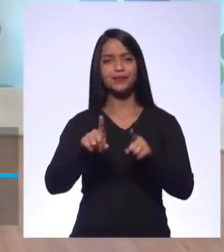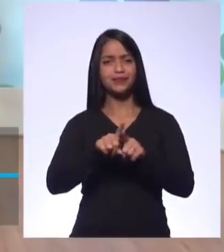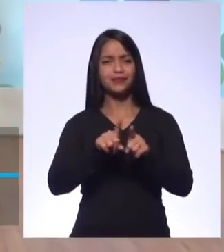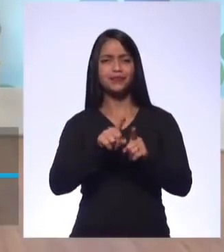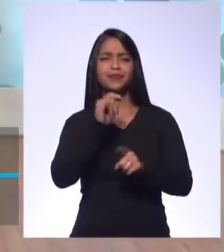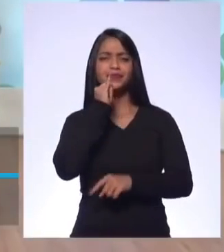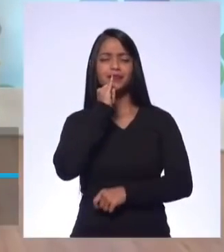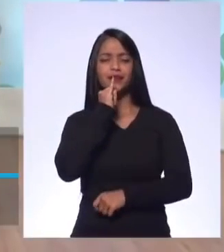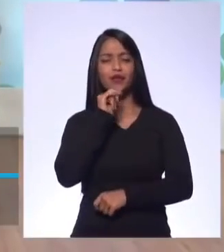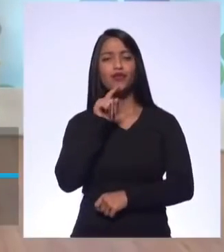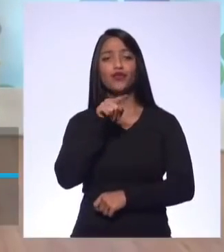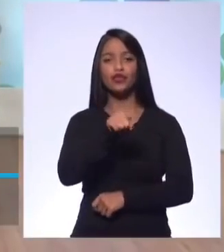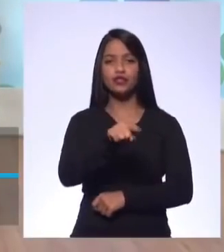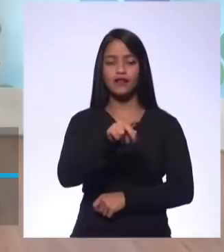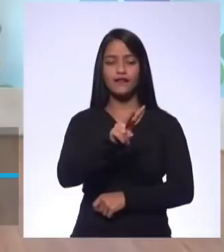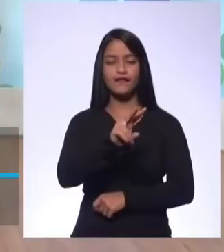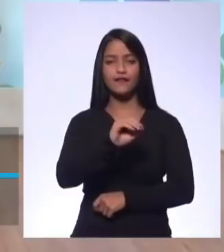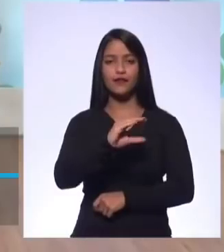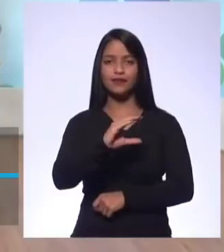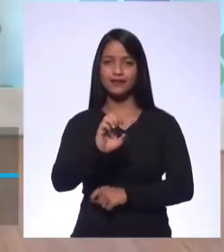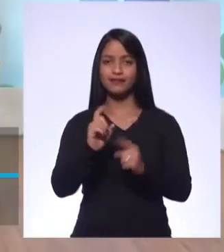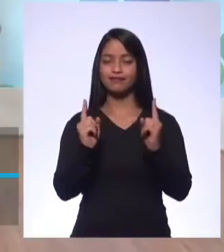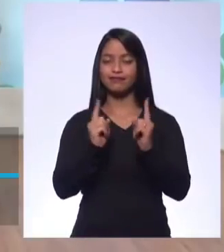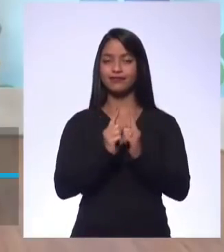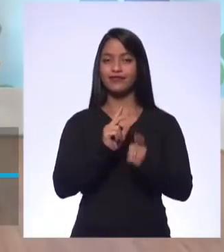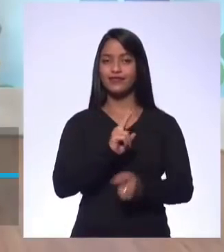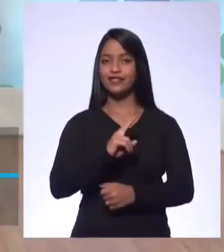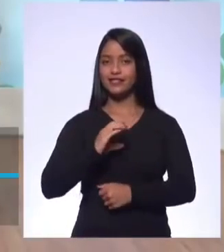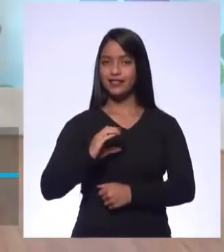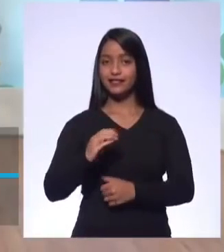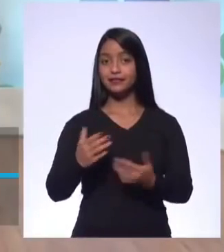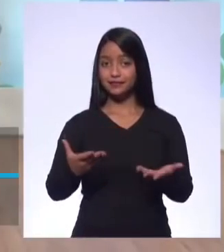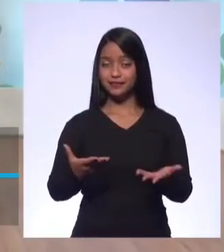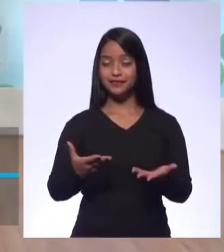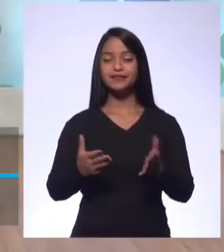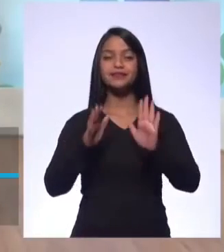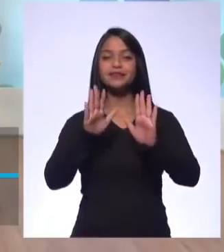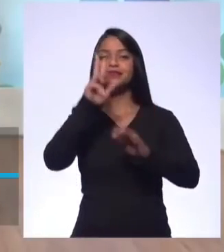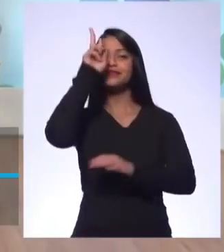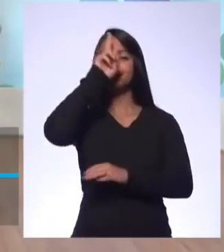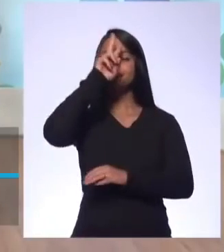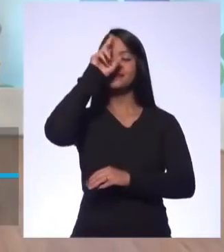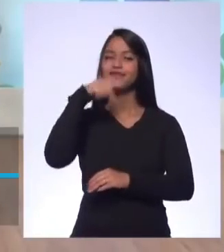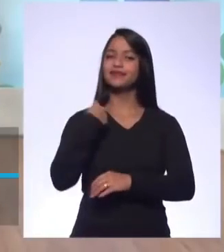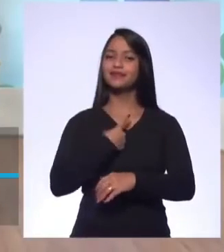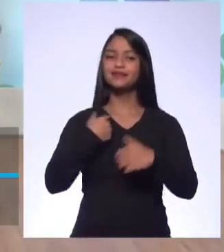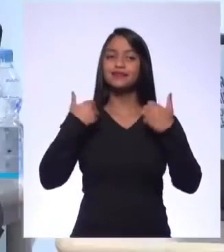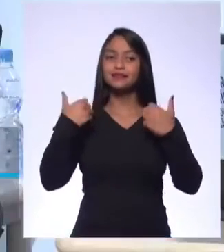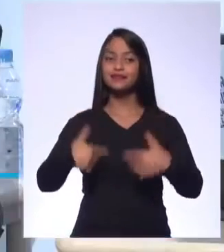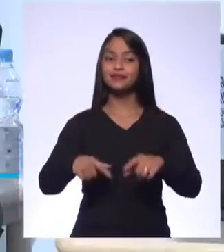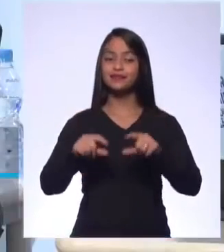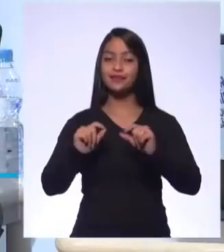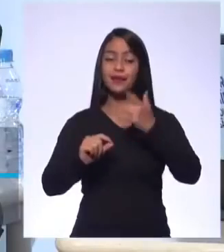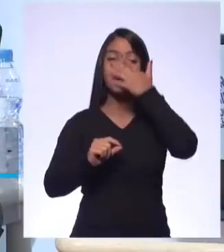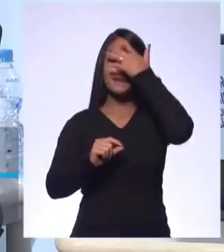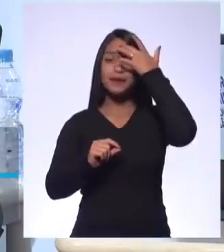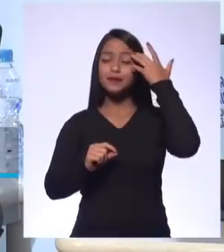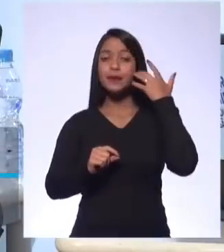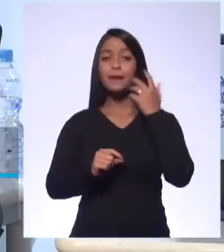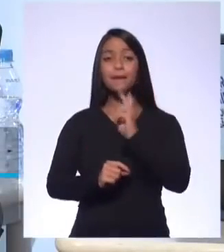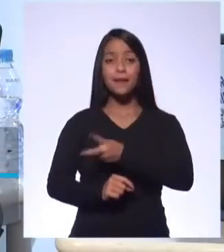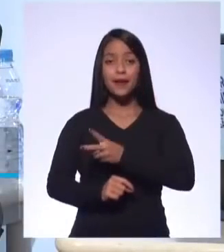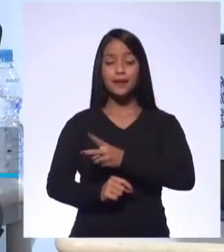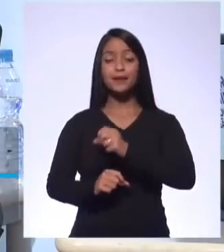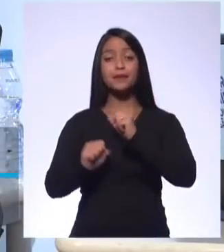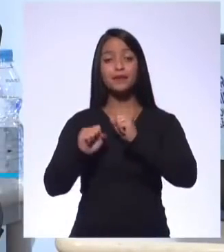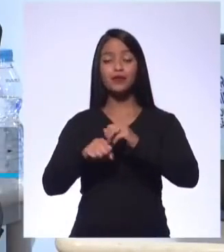na hora até de escrever, a gente abrevia também. Aí é o seguinte, lembra que a gente falou da situação? Que a mesma pessoa poderia falar de